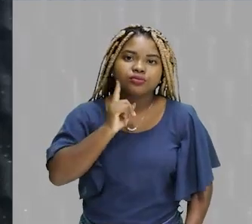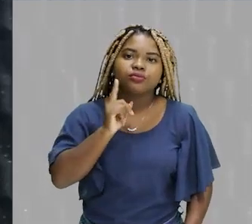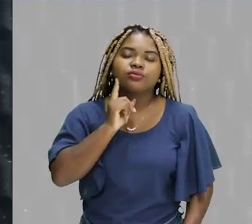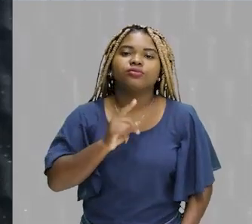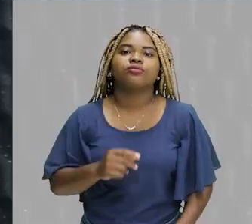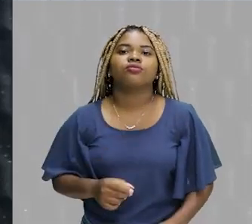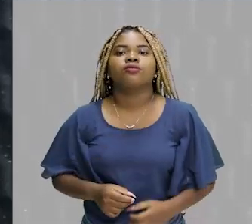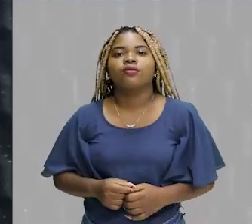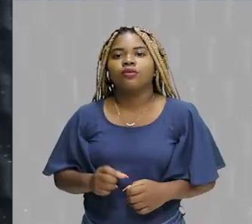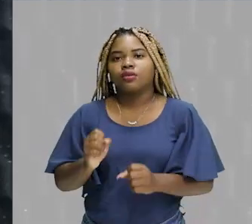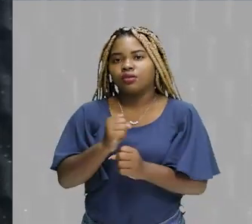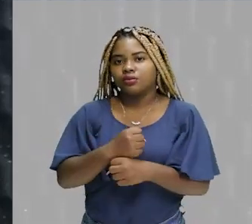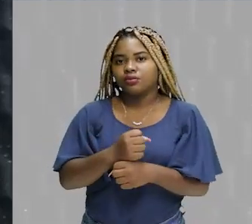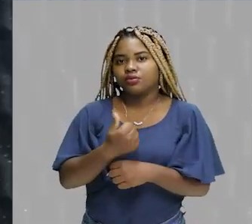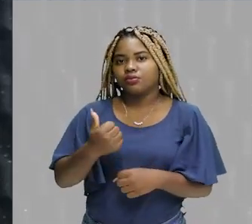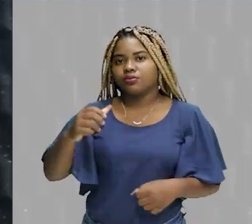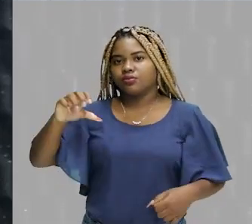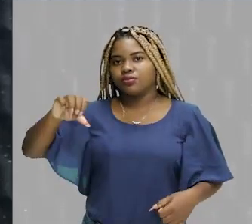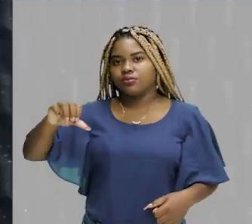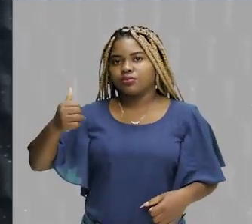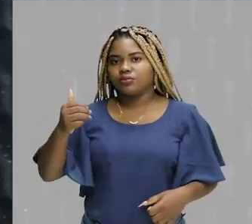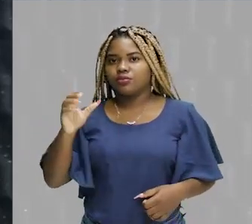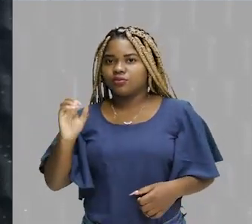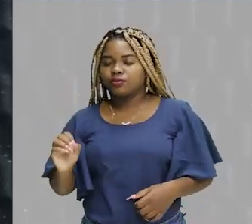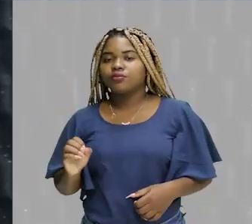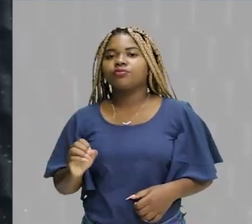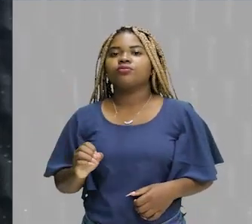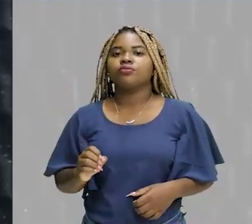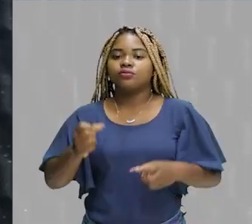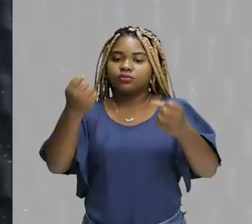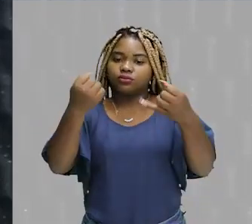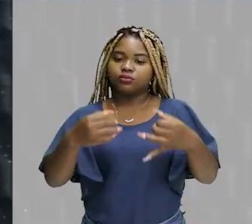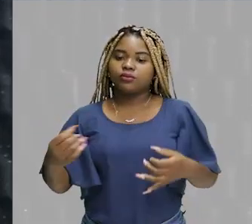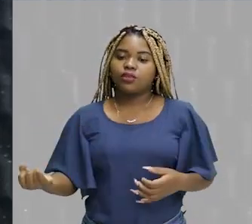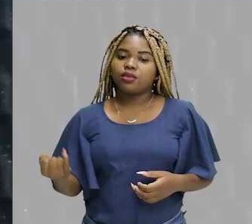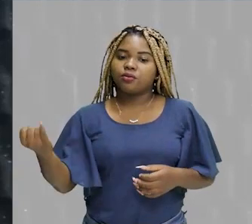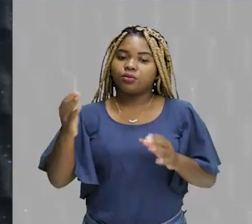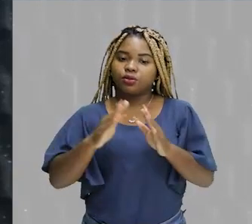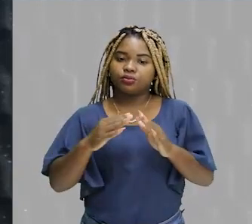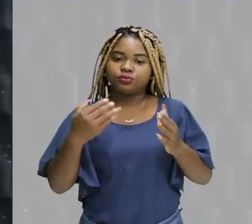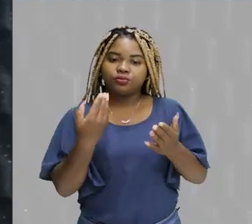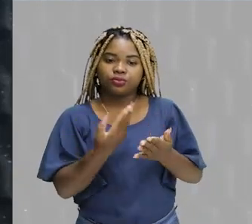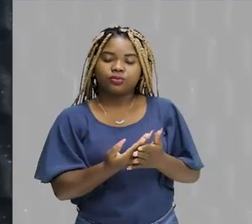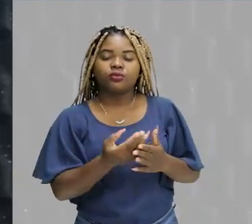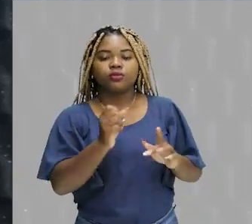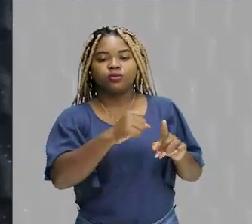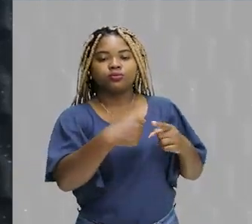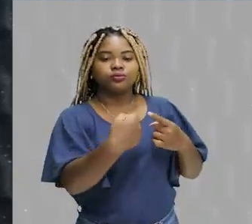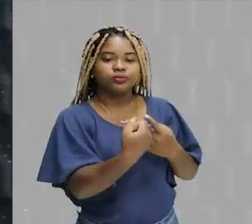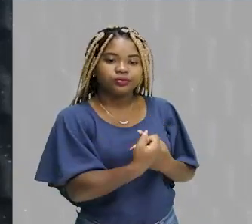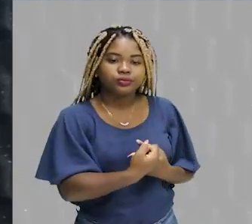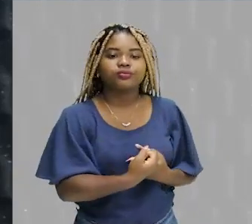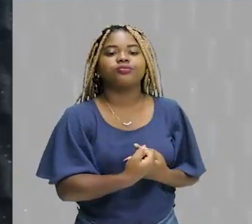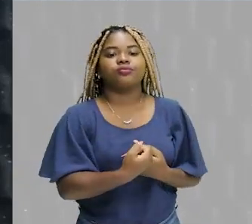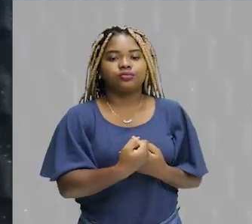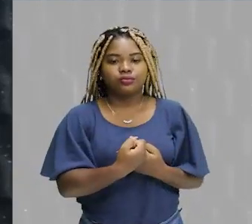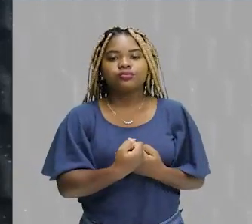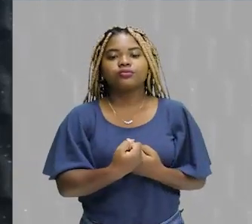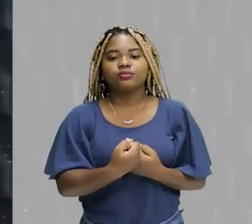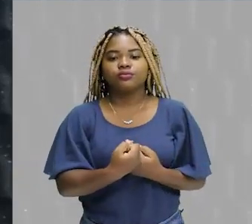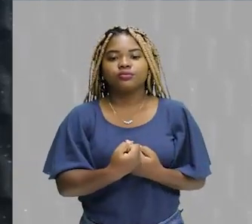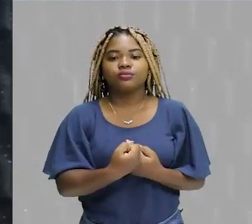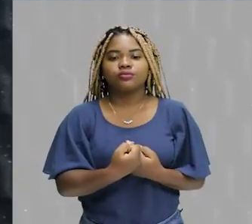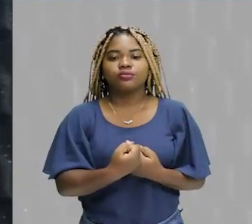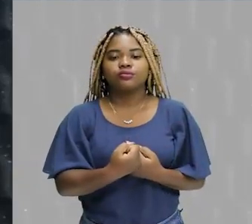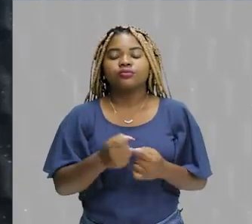ano de 1910, certo? A gente vai ver a importância dessa escola sociológica para a chamada sociologia